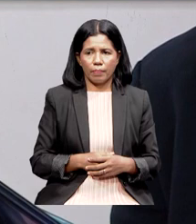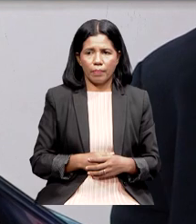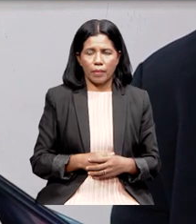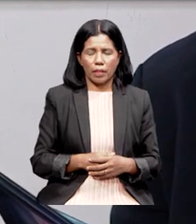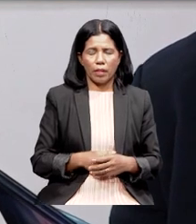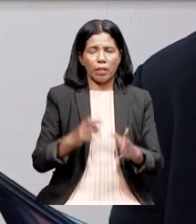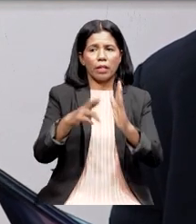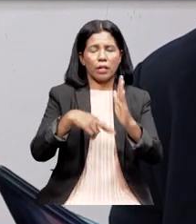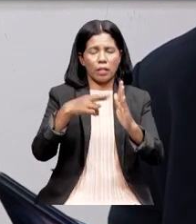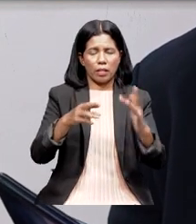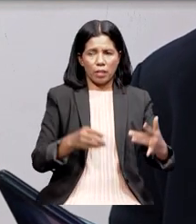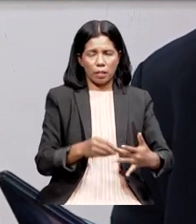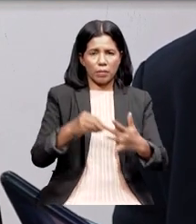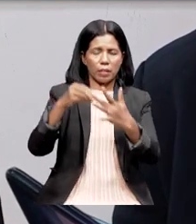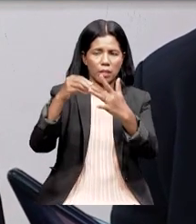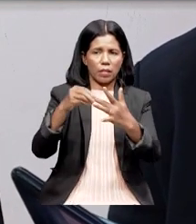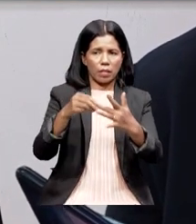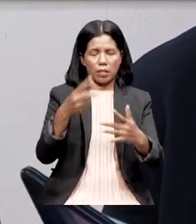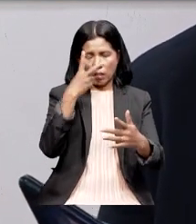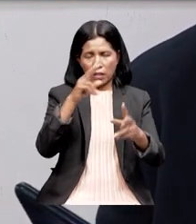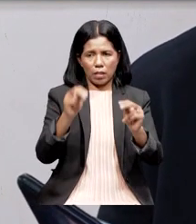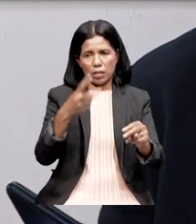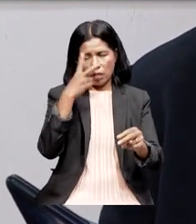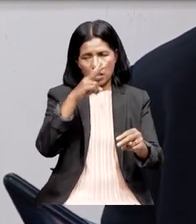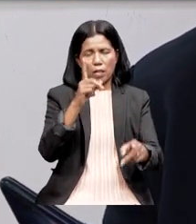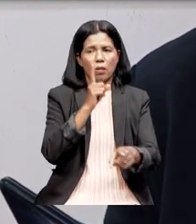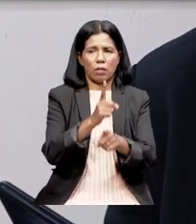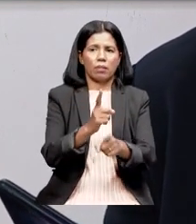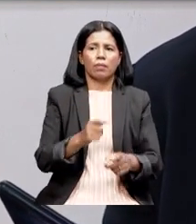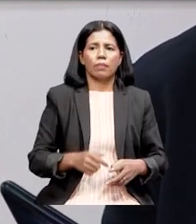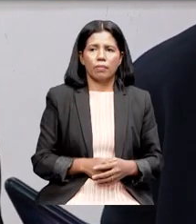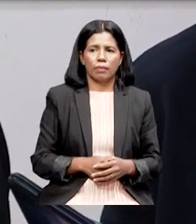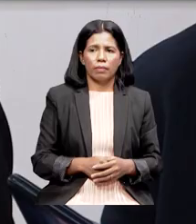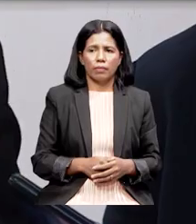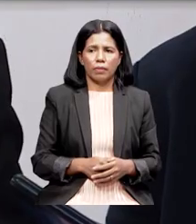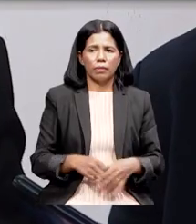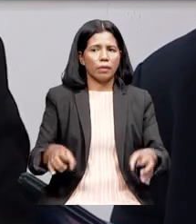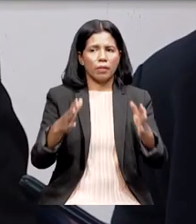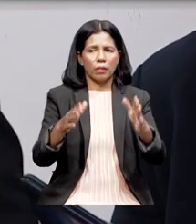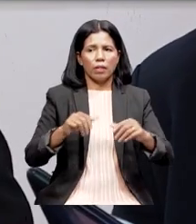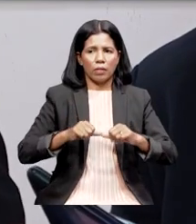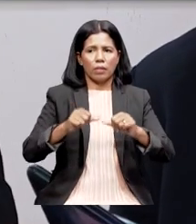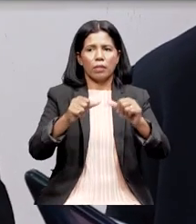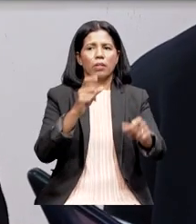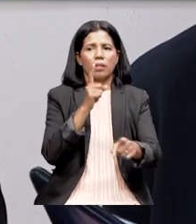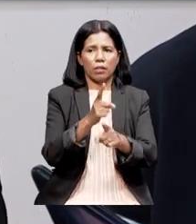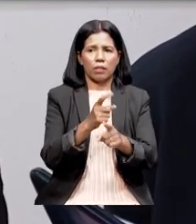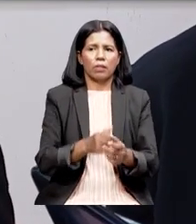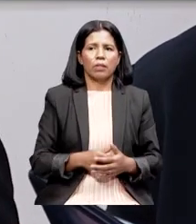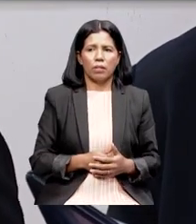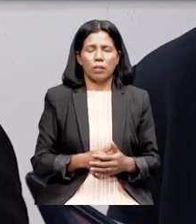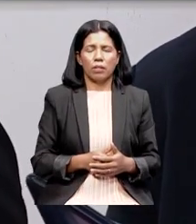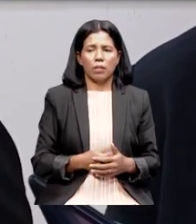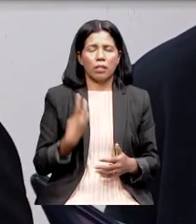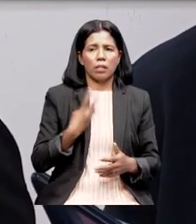regime especial, aí tem que ter que. Mas o funcionamento é lá, ela. Lós, quando se